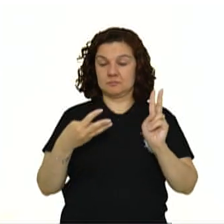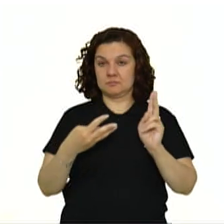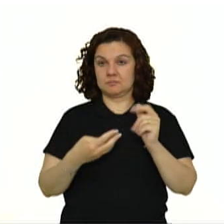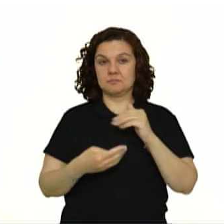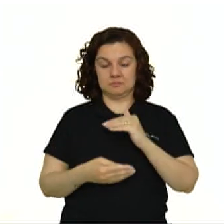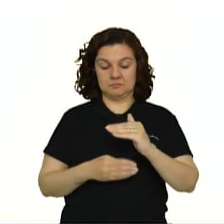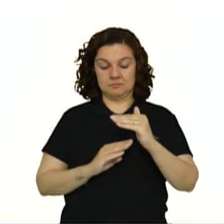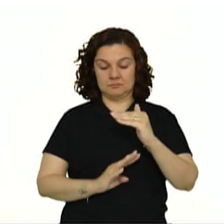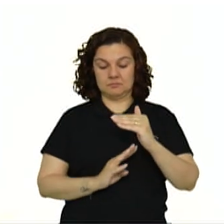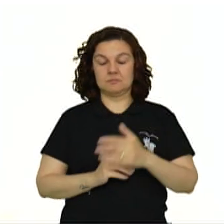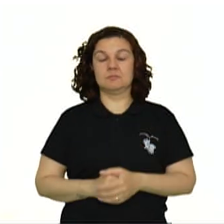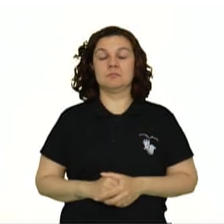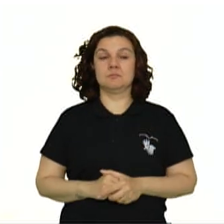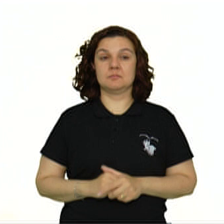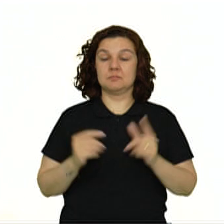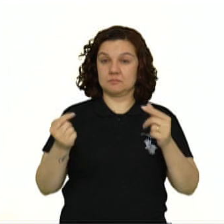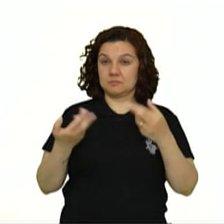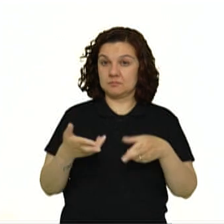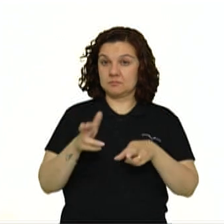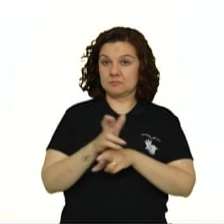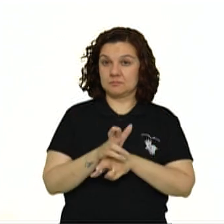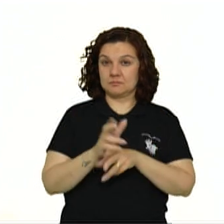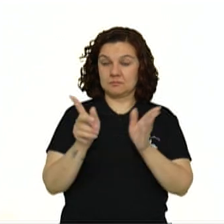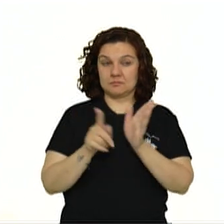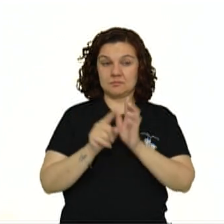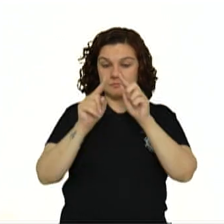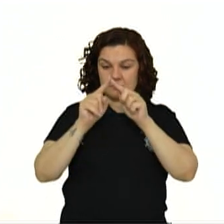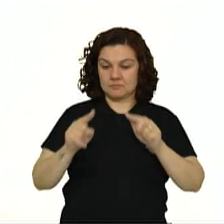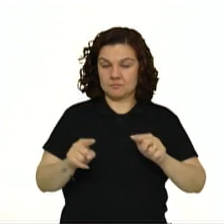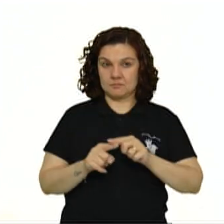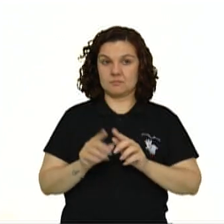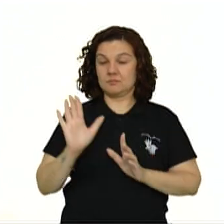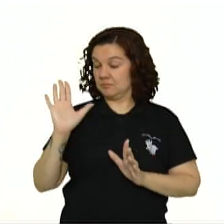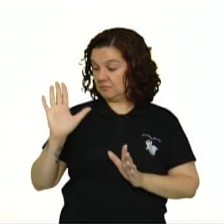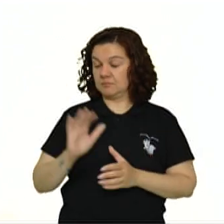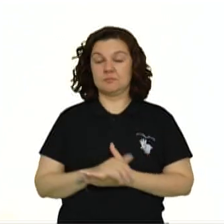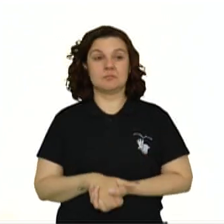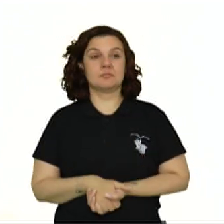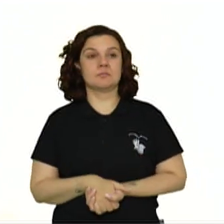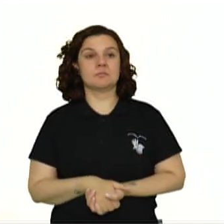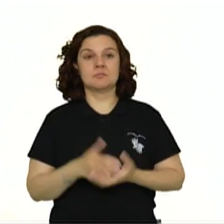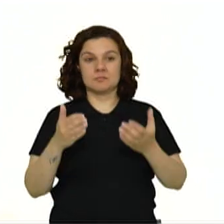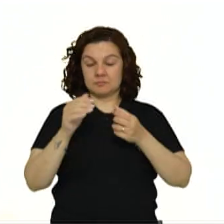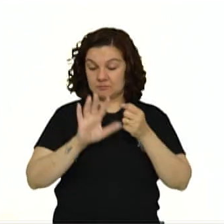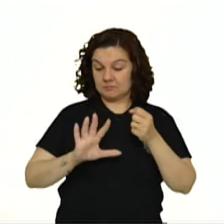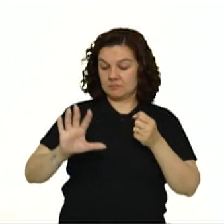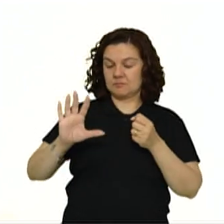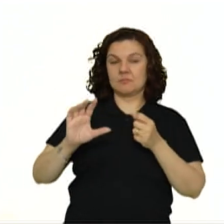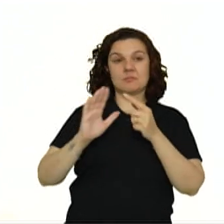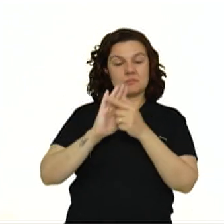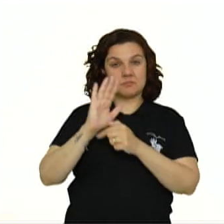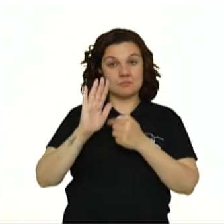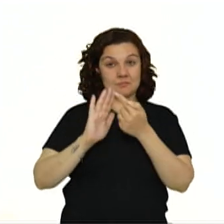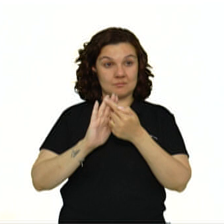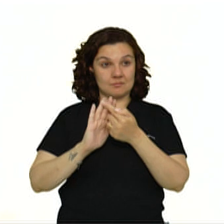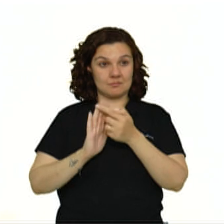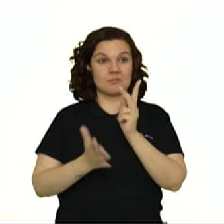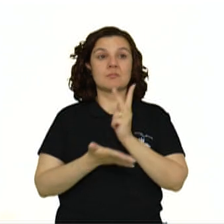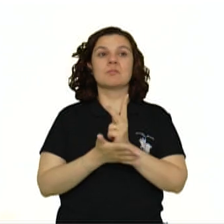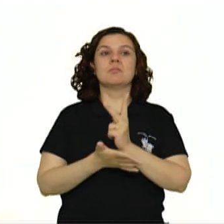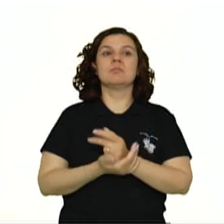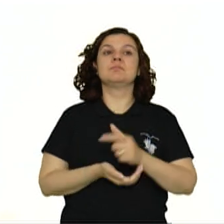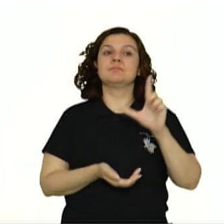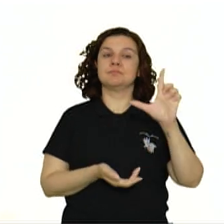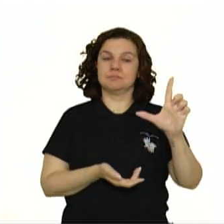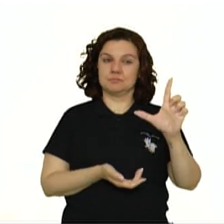4. Essa é a relação da área do triângulo. Guarde. A área do círculo continua sendo o mesmo